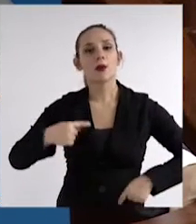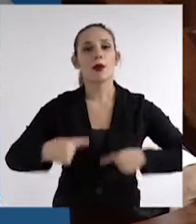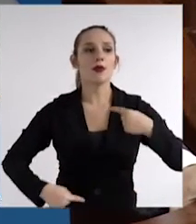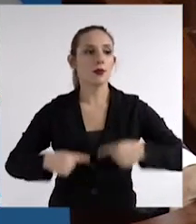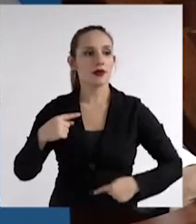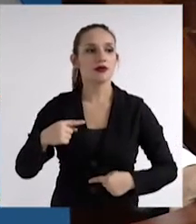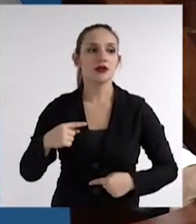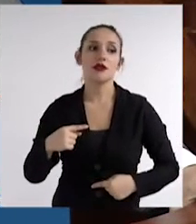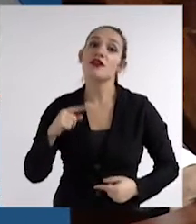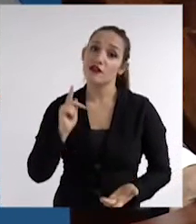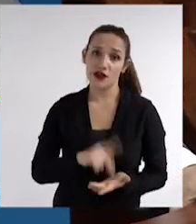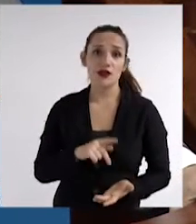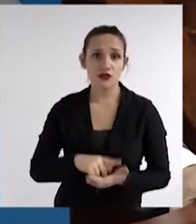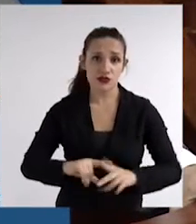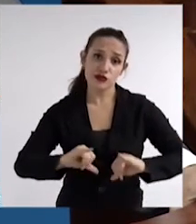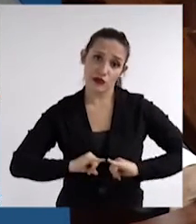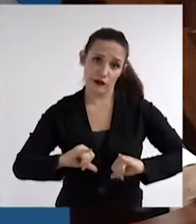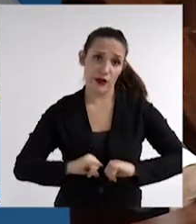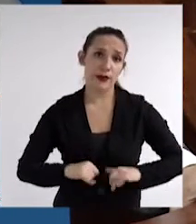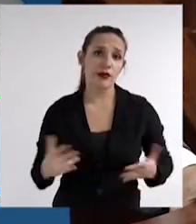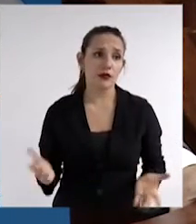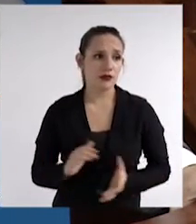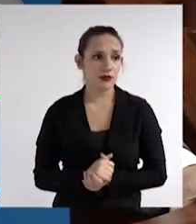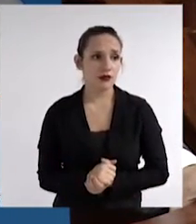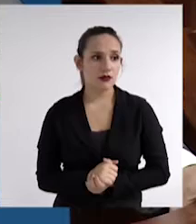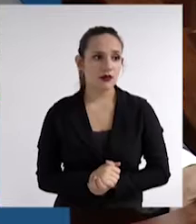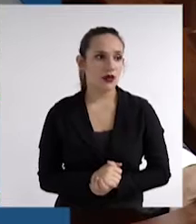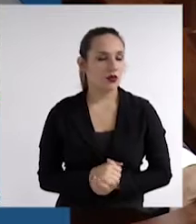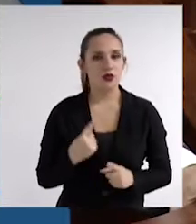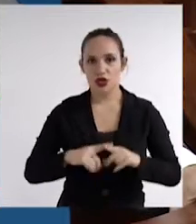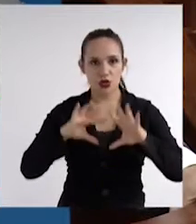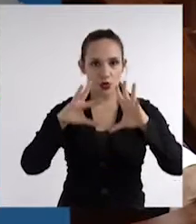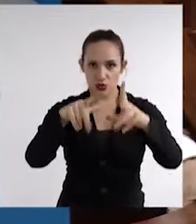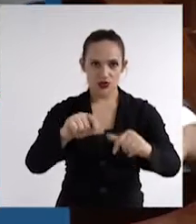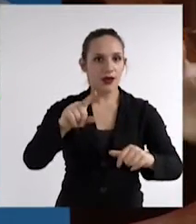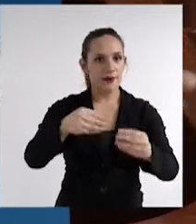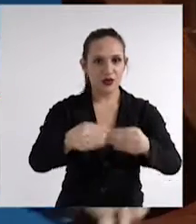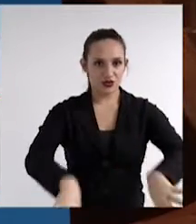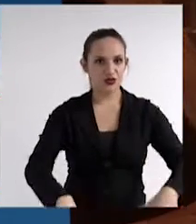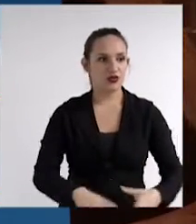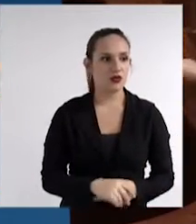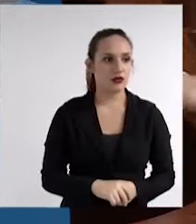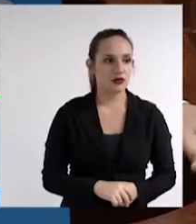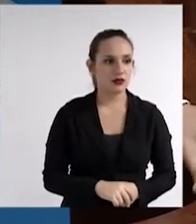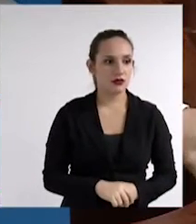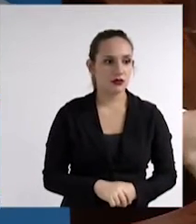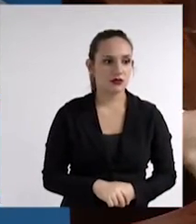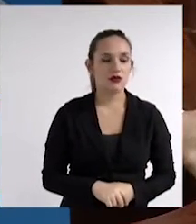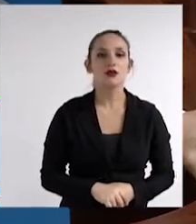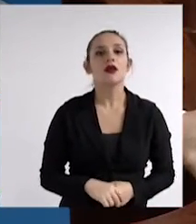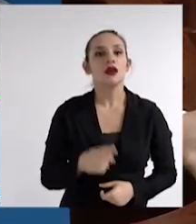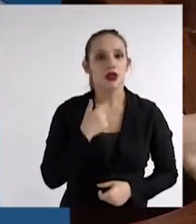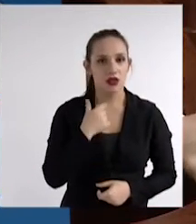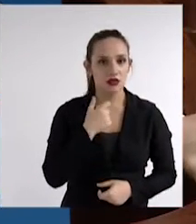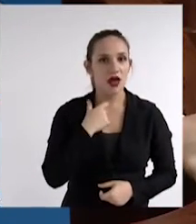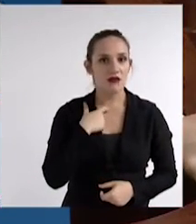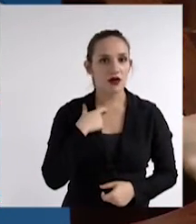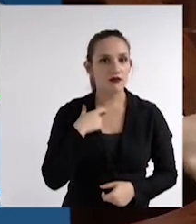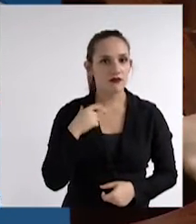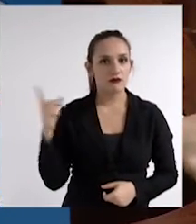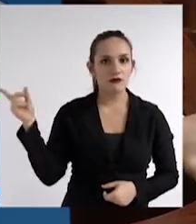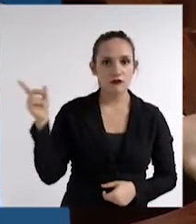na dor, onde todos estão sendo afetados, e vindo aqui para a Assembleia